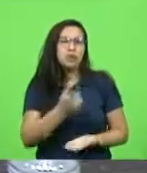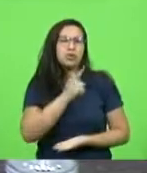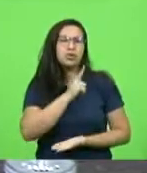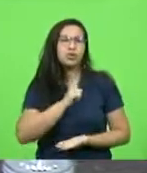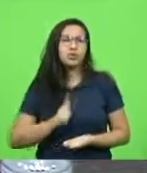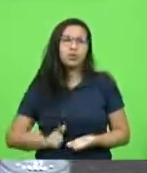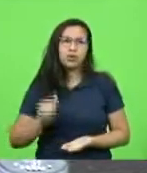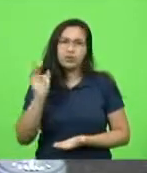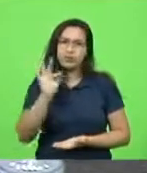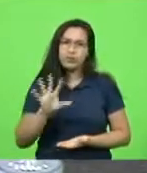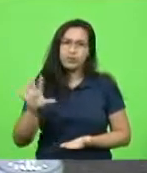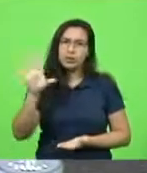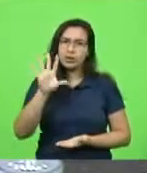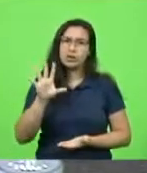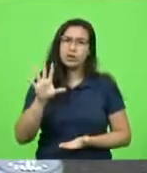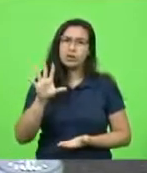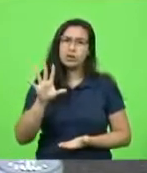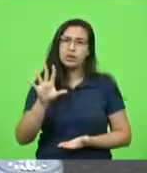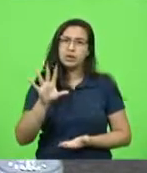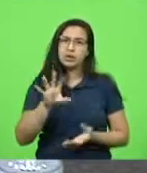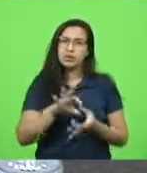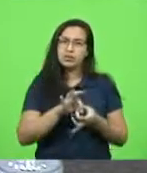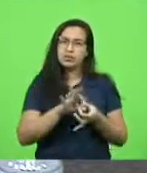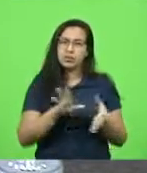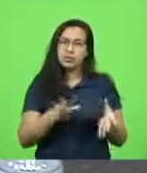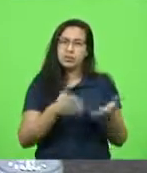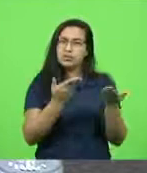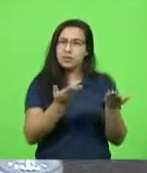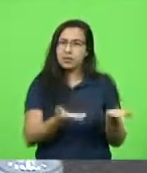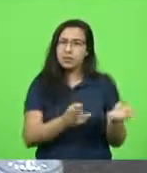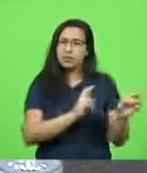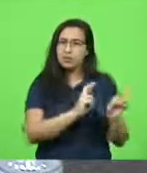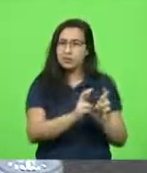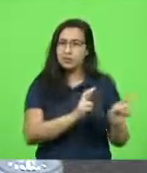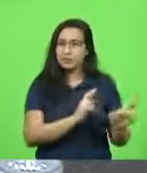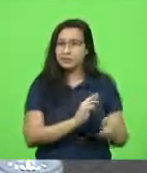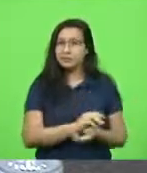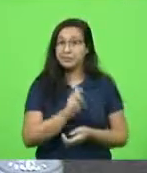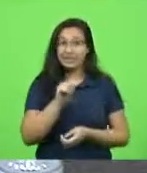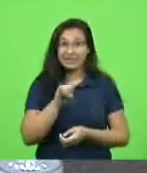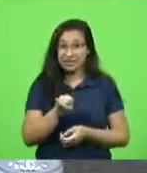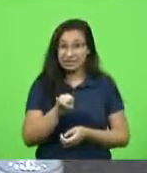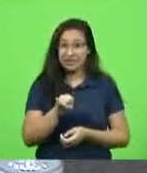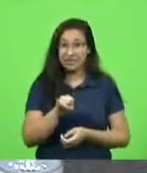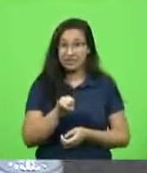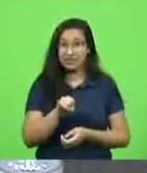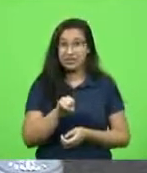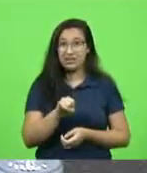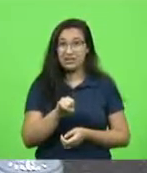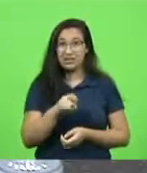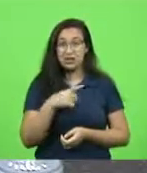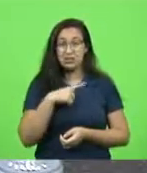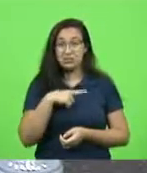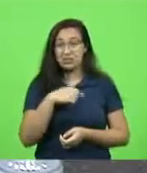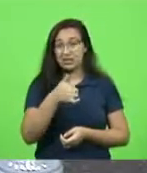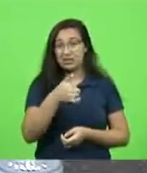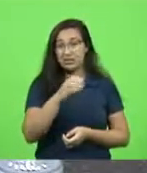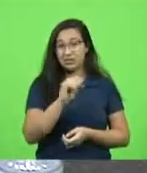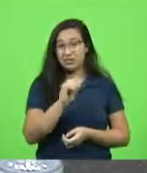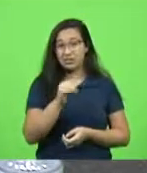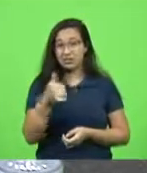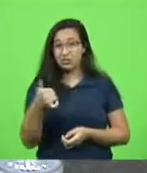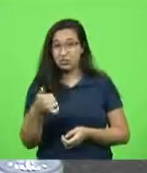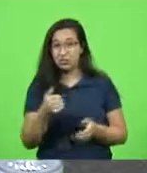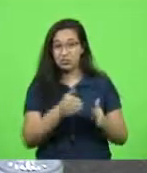faça a concessão das rodovias e se não fosse isso nós não teríamos ainda a 101 duplicado